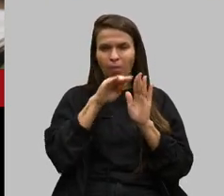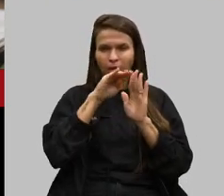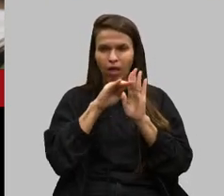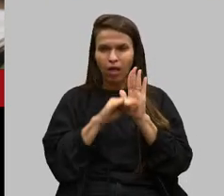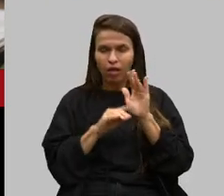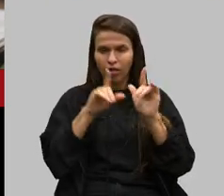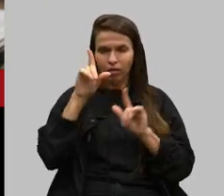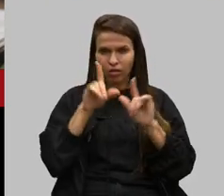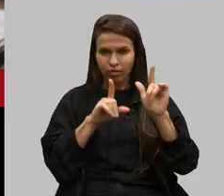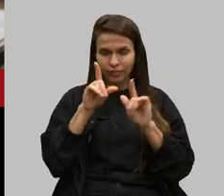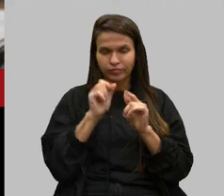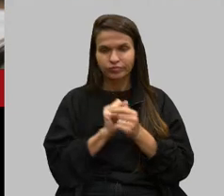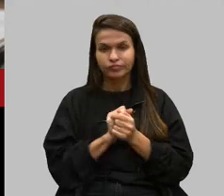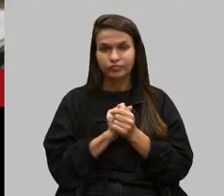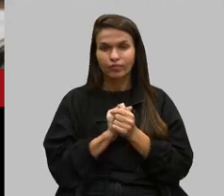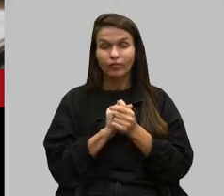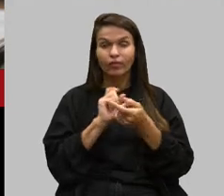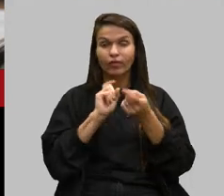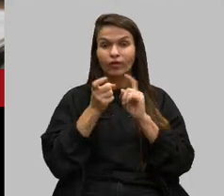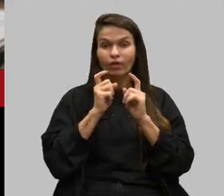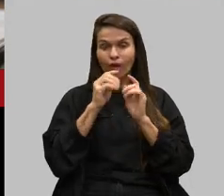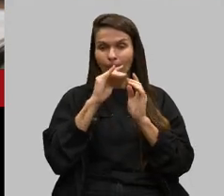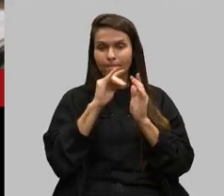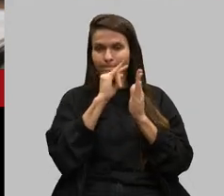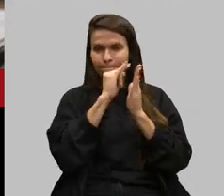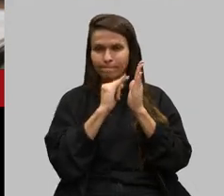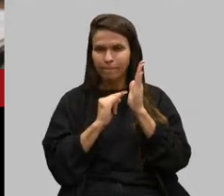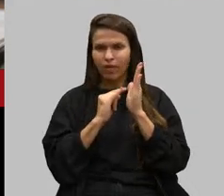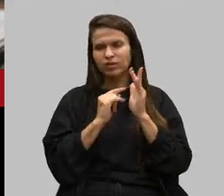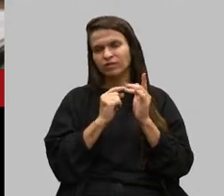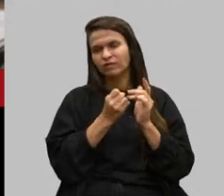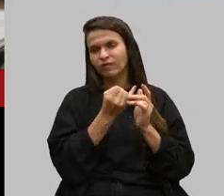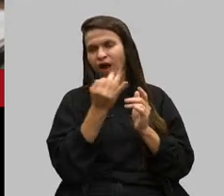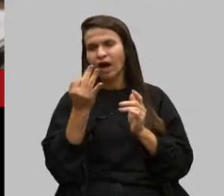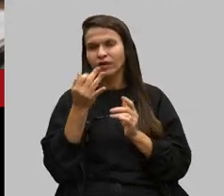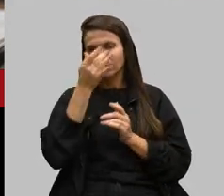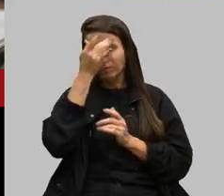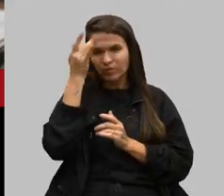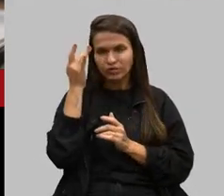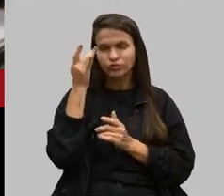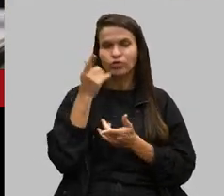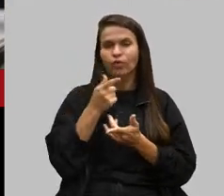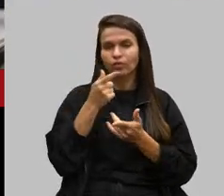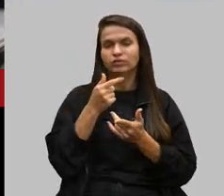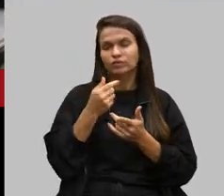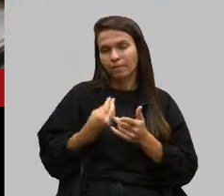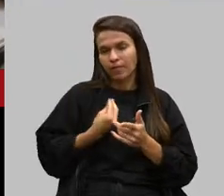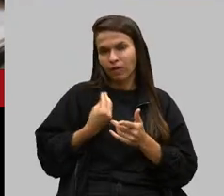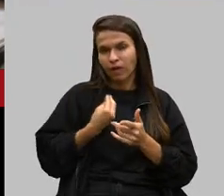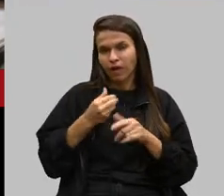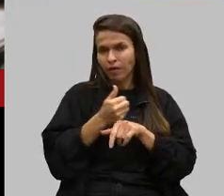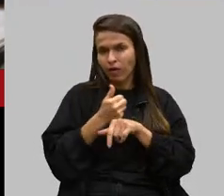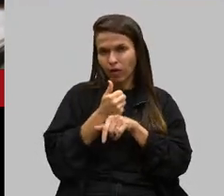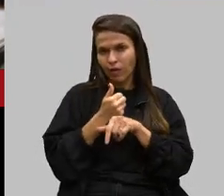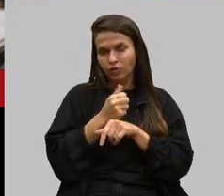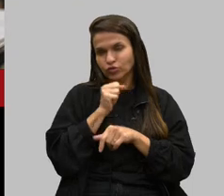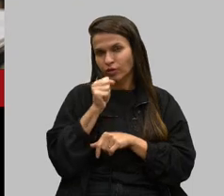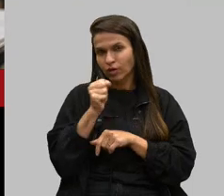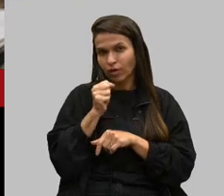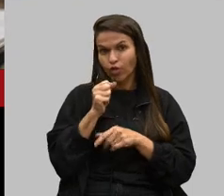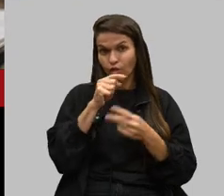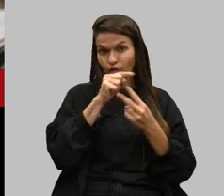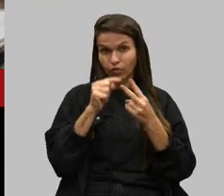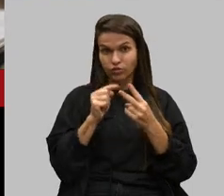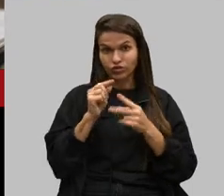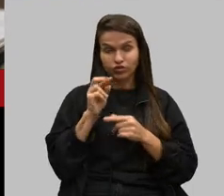pauta Elas têm são compostas por várias pessoas todos profissionais do jornalismo as nossas duas editoras chefe que